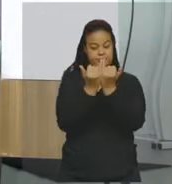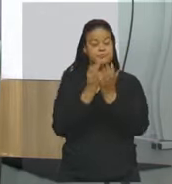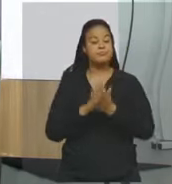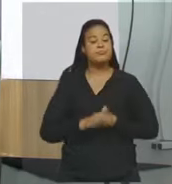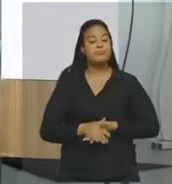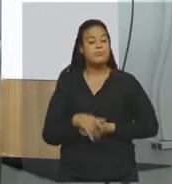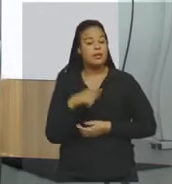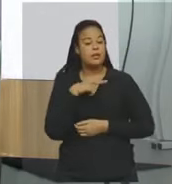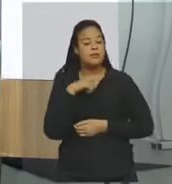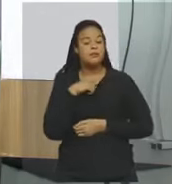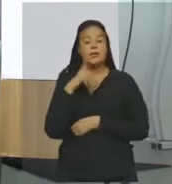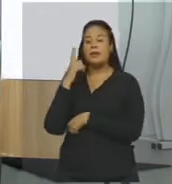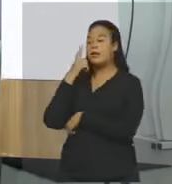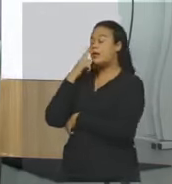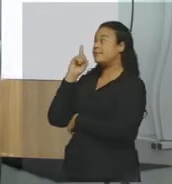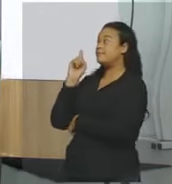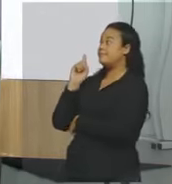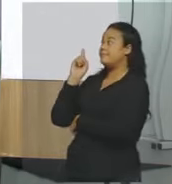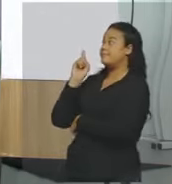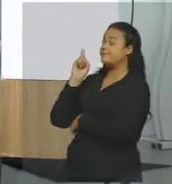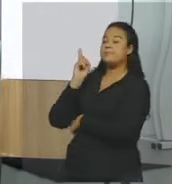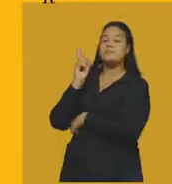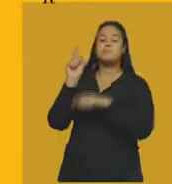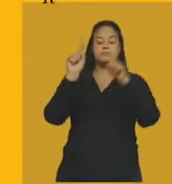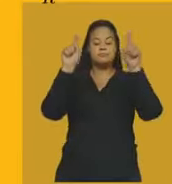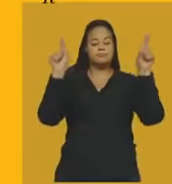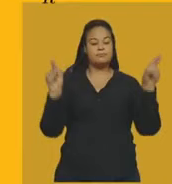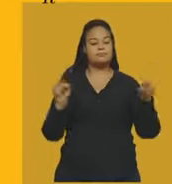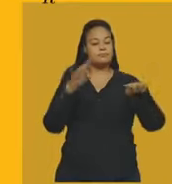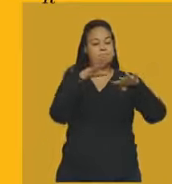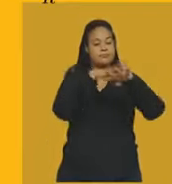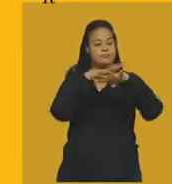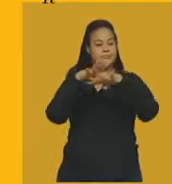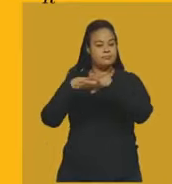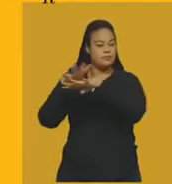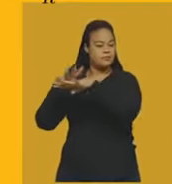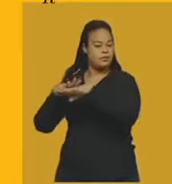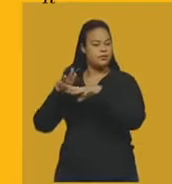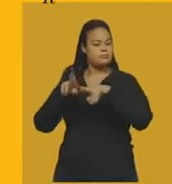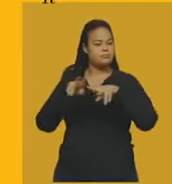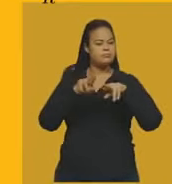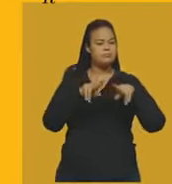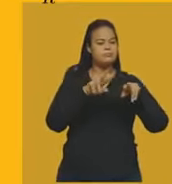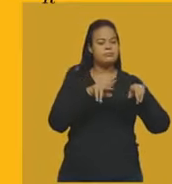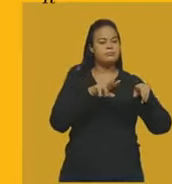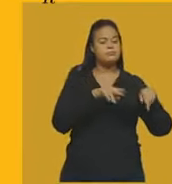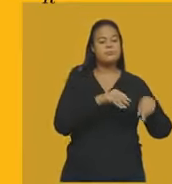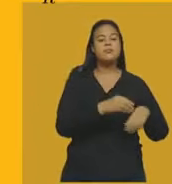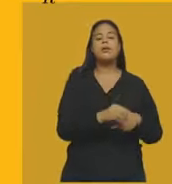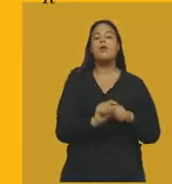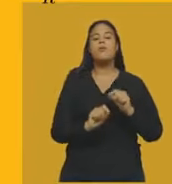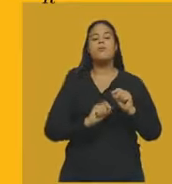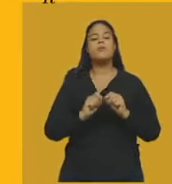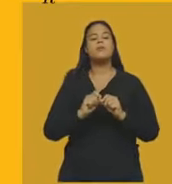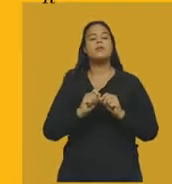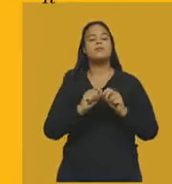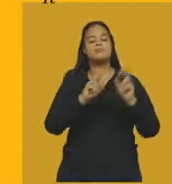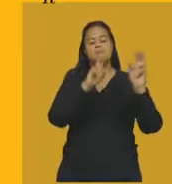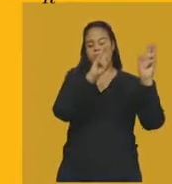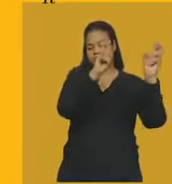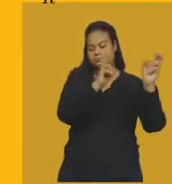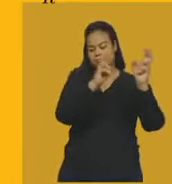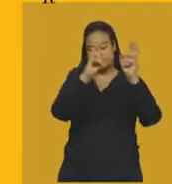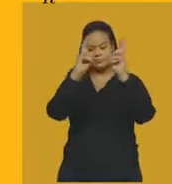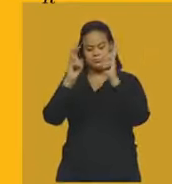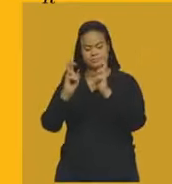três expressões matemáticas diferentes, cada uma delas permitindo o cálculo da potência.